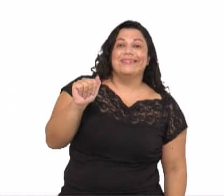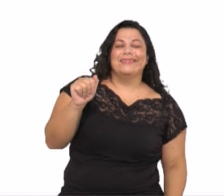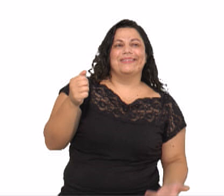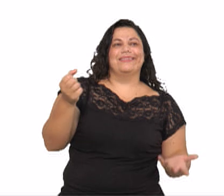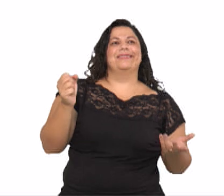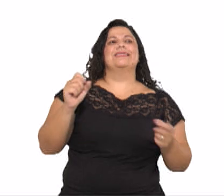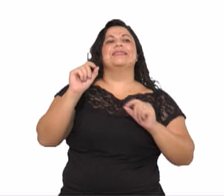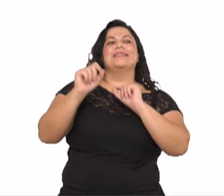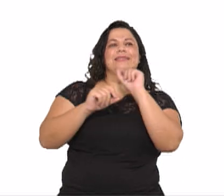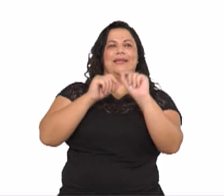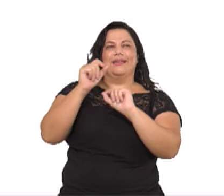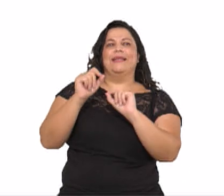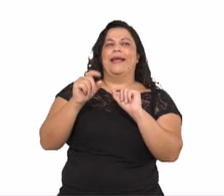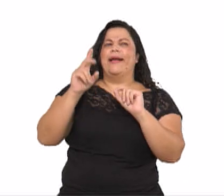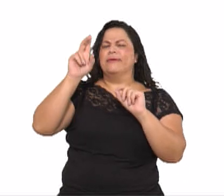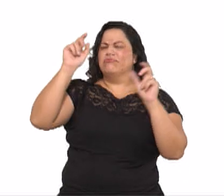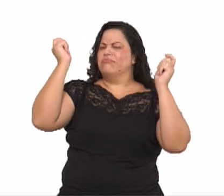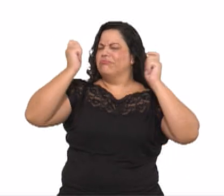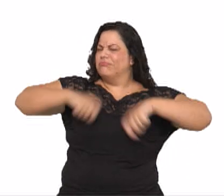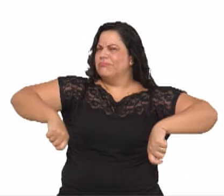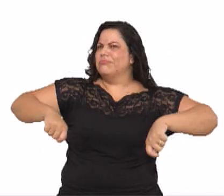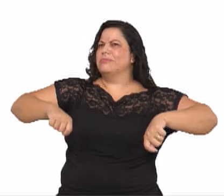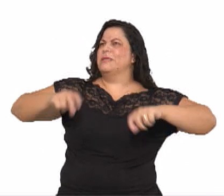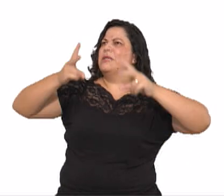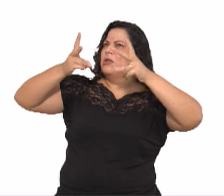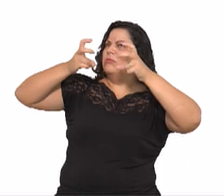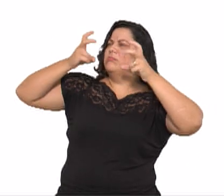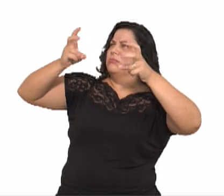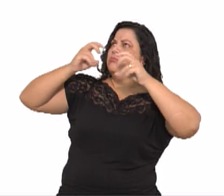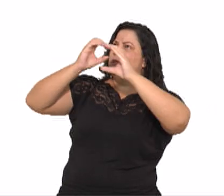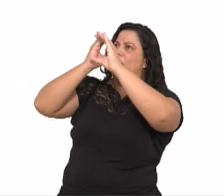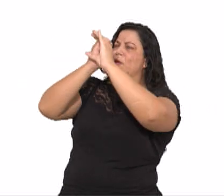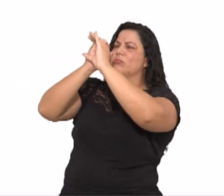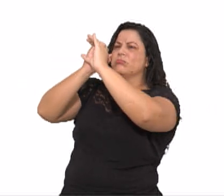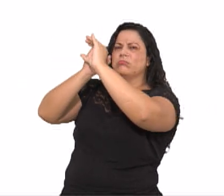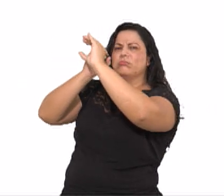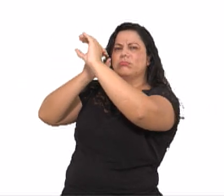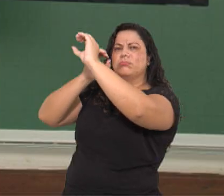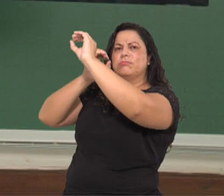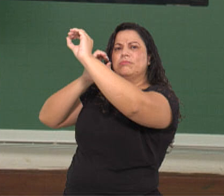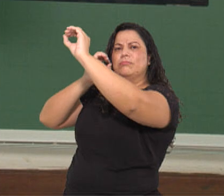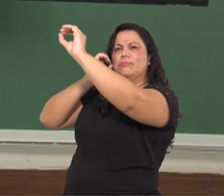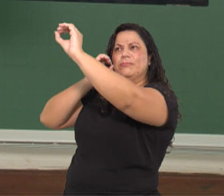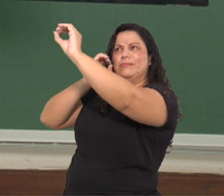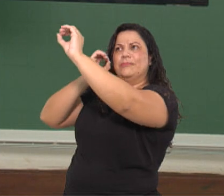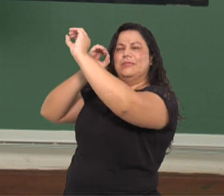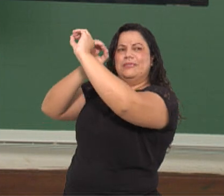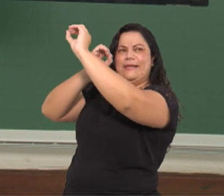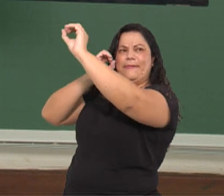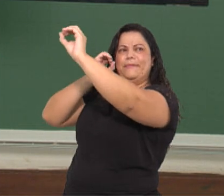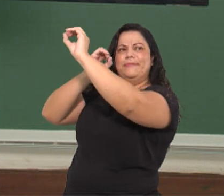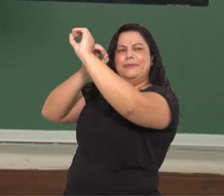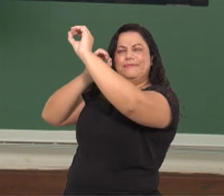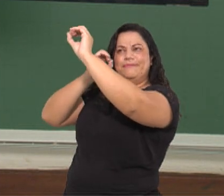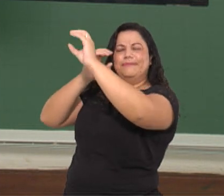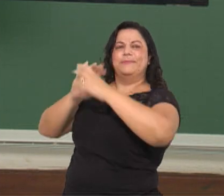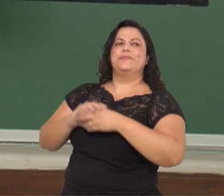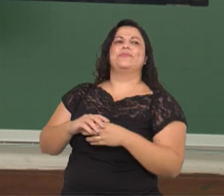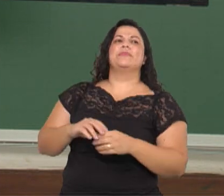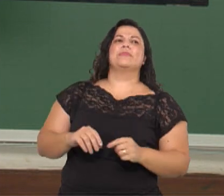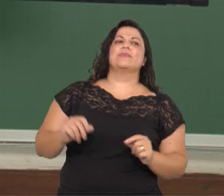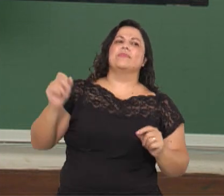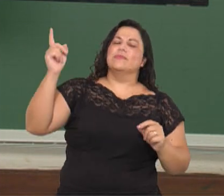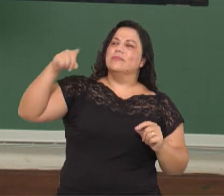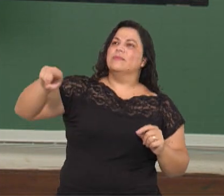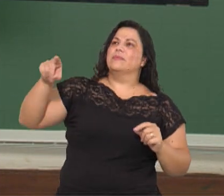que permitiram a observação de objetos a grande distância. Então eu trouxe para vocês aqui uma imagem de uma luneta,